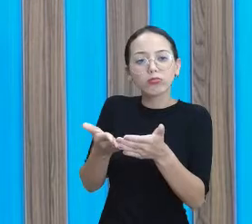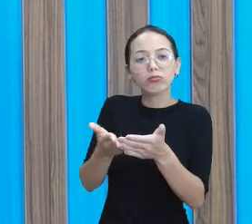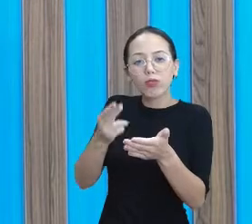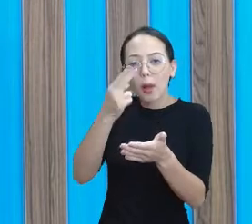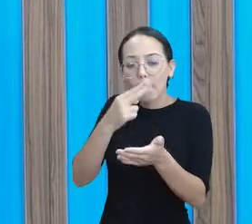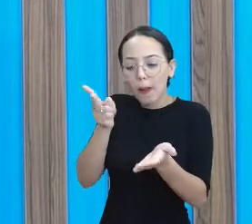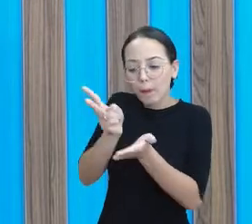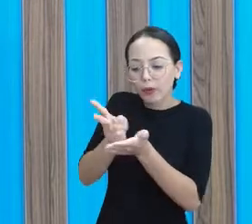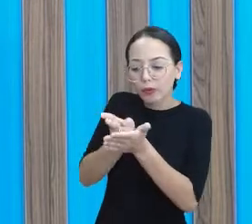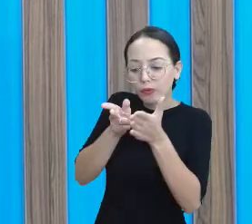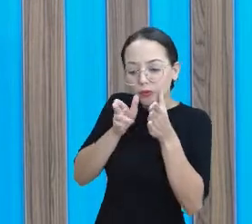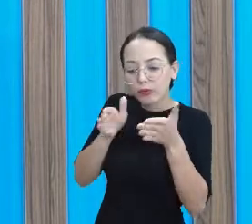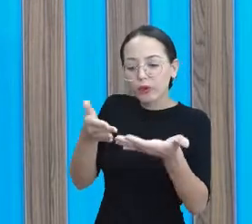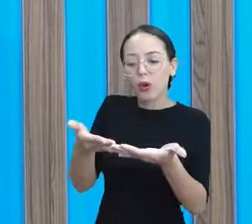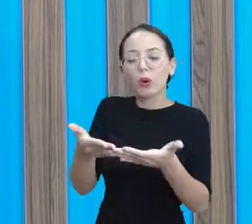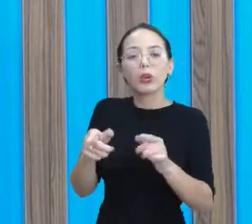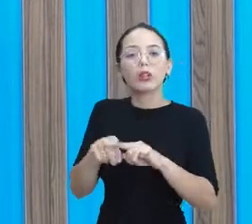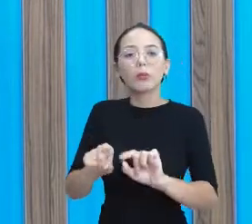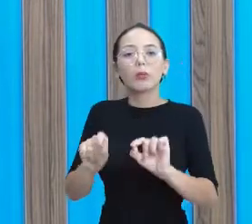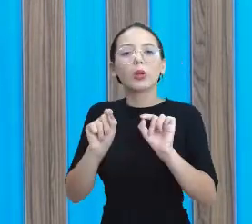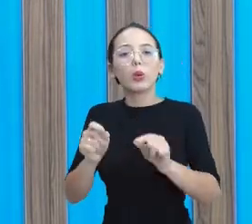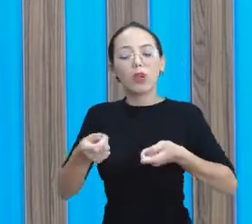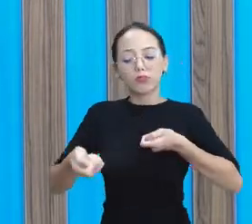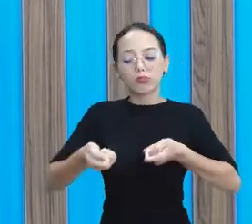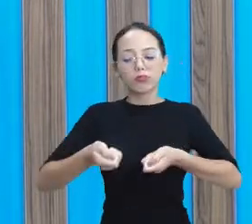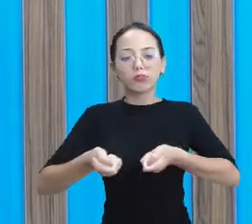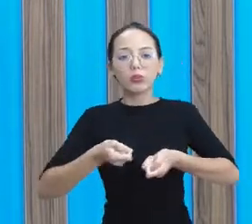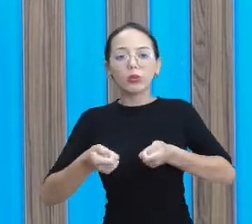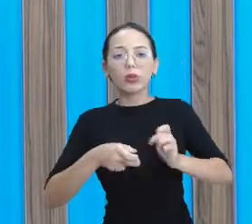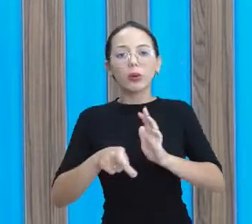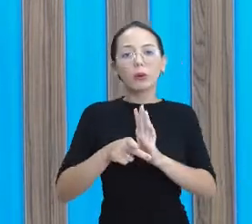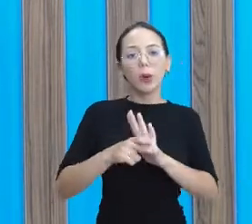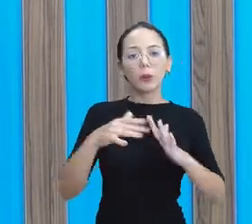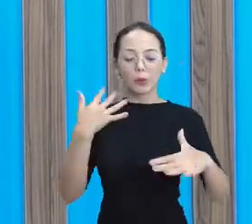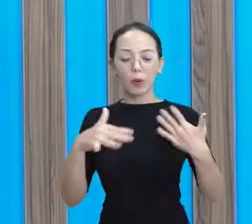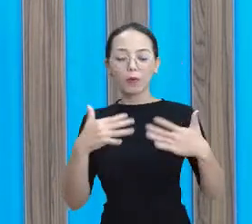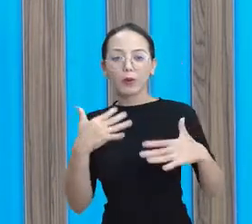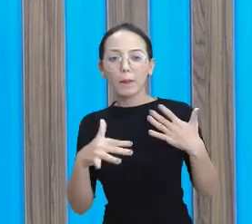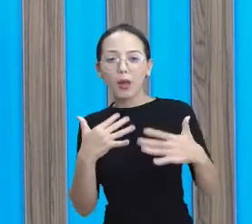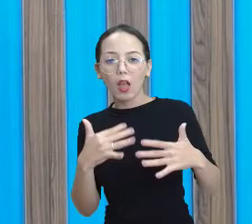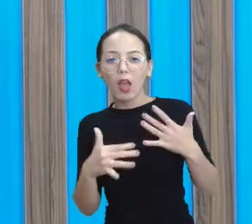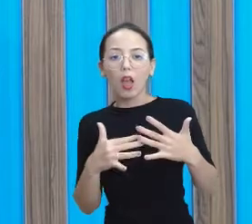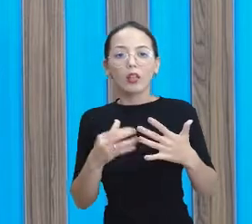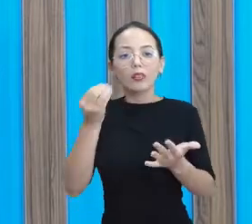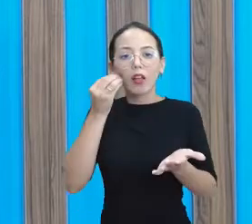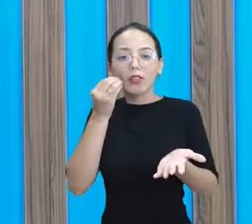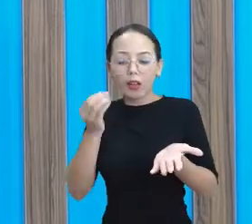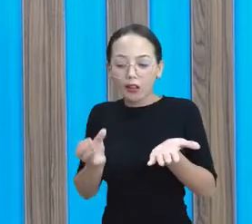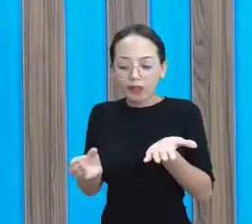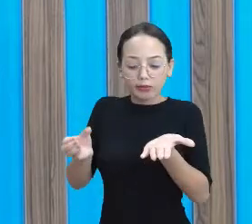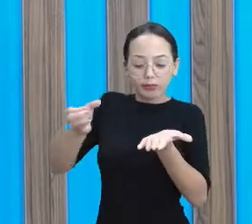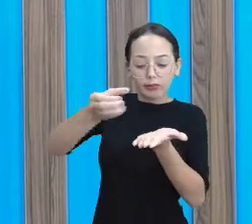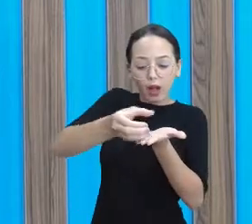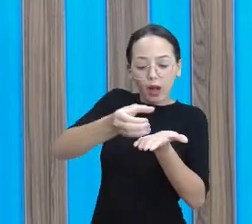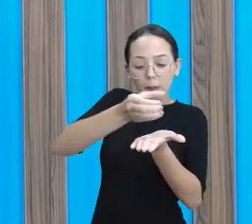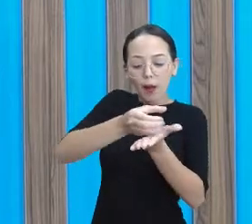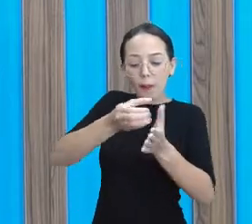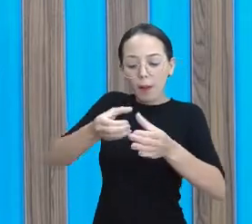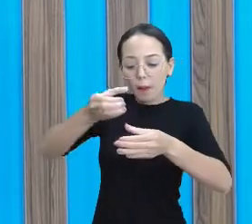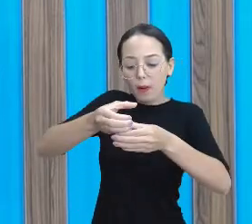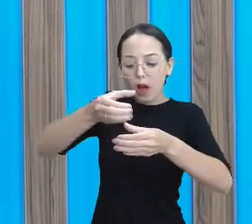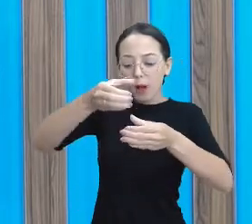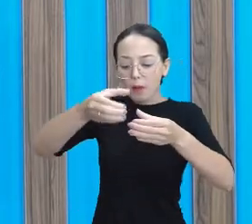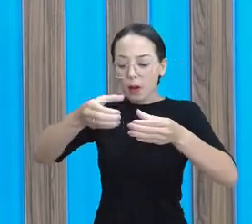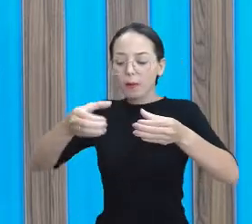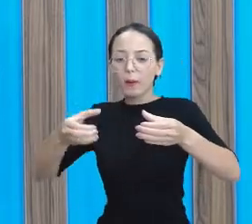ele mantém o foco, ele está fazendo controle de movimentos descontrolados, ele está fazendo controle